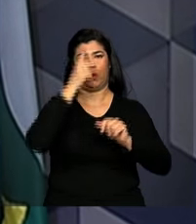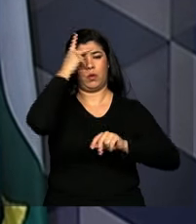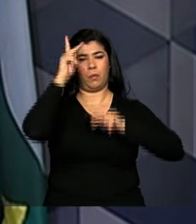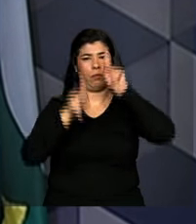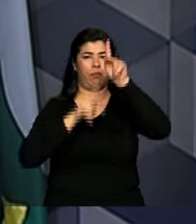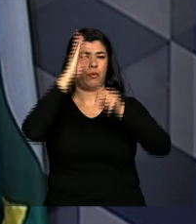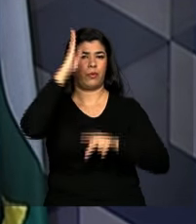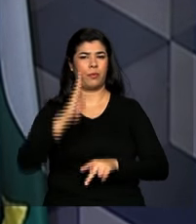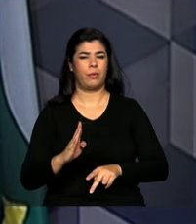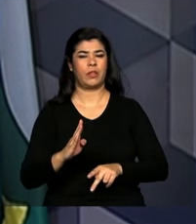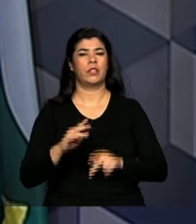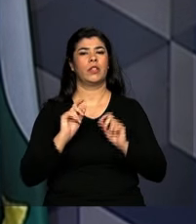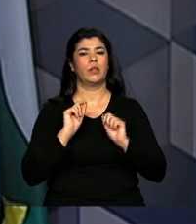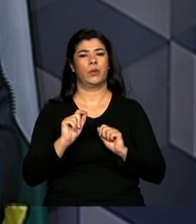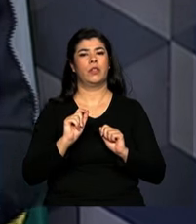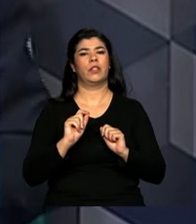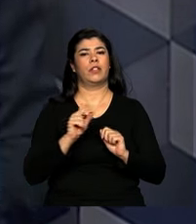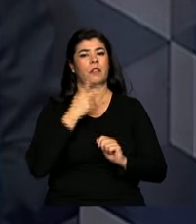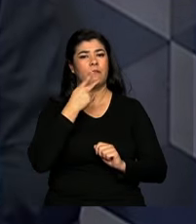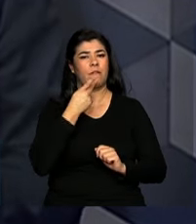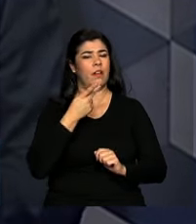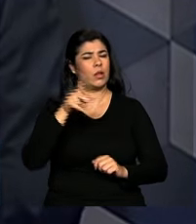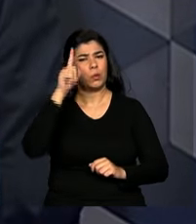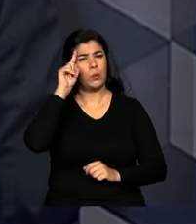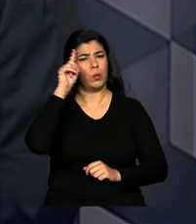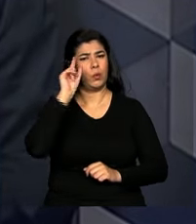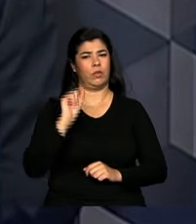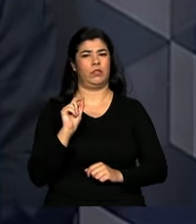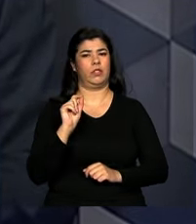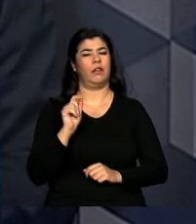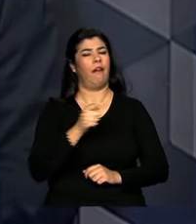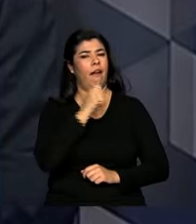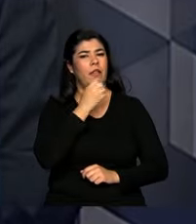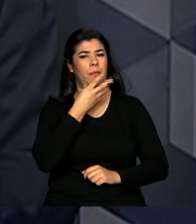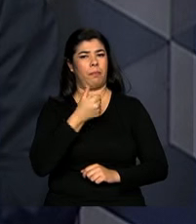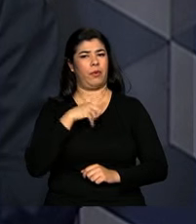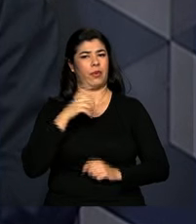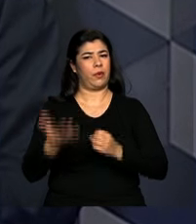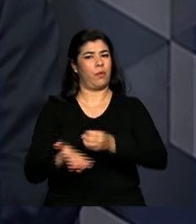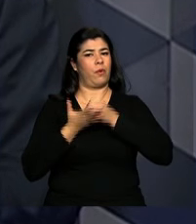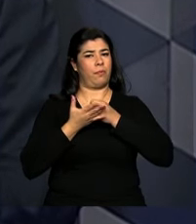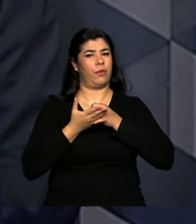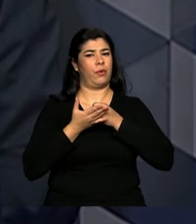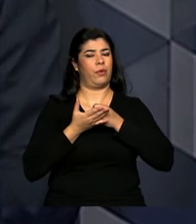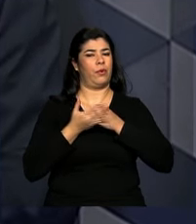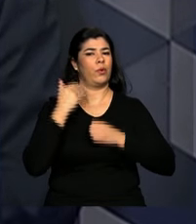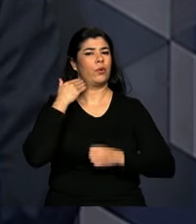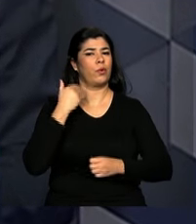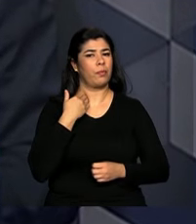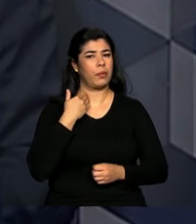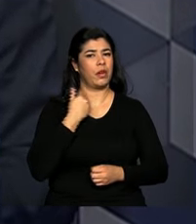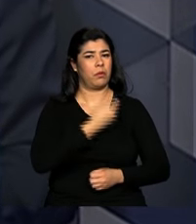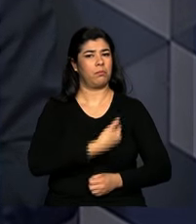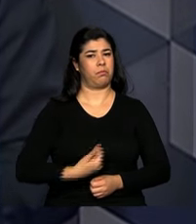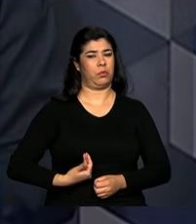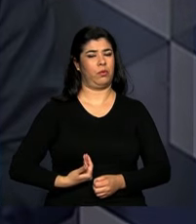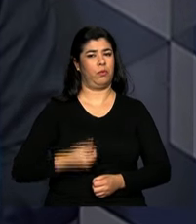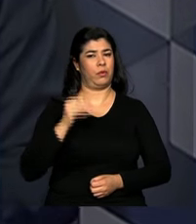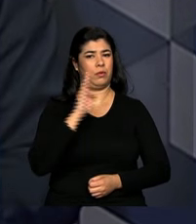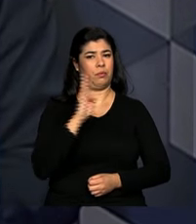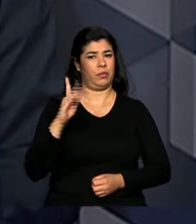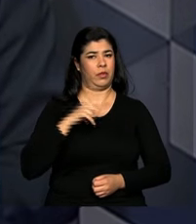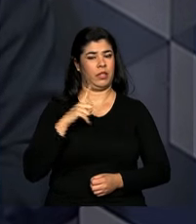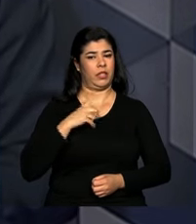que devem dizer sempre, todos os dias, ainda bem que a gente tem um banco público com essa vocação, que é a